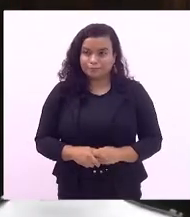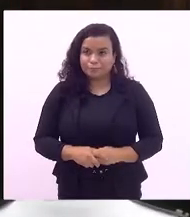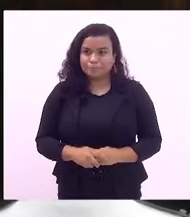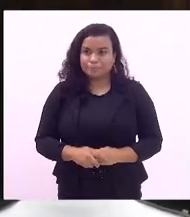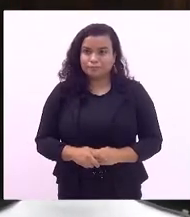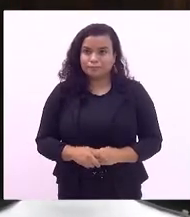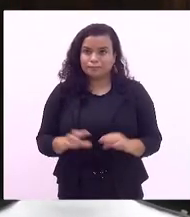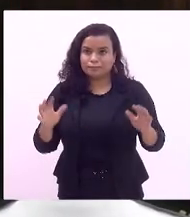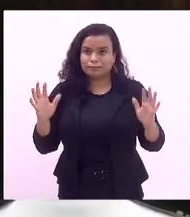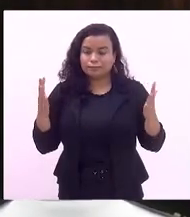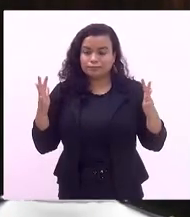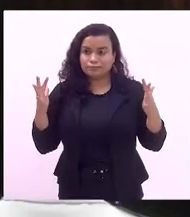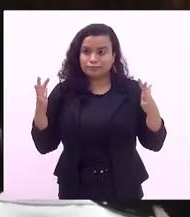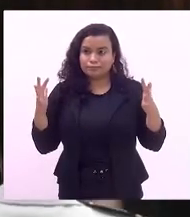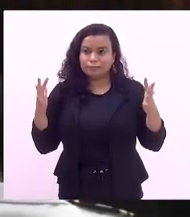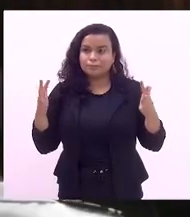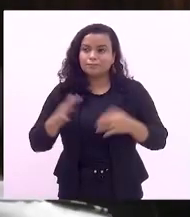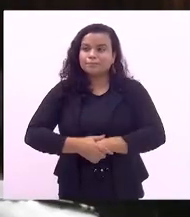né